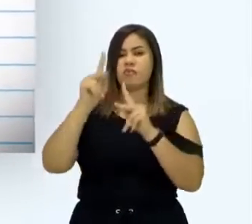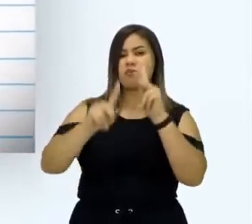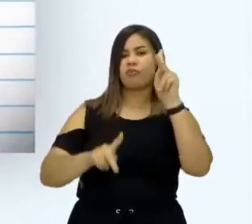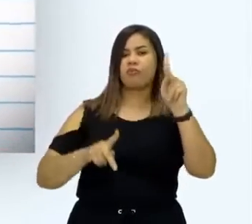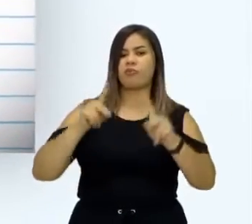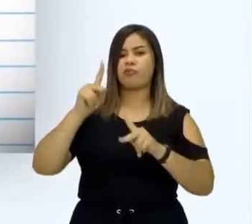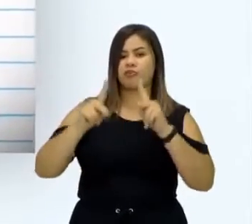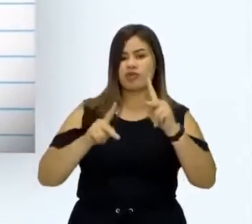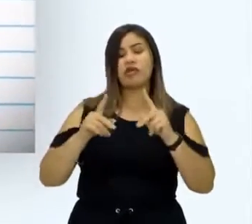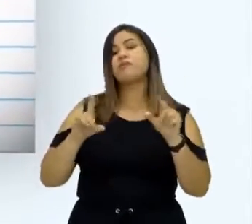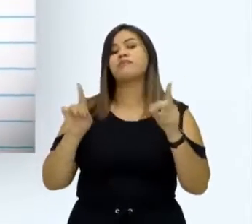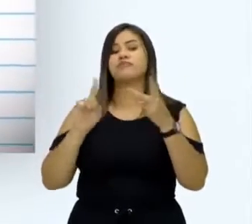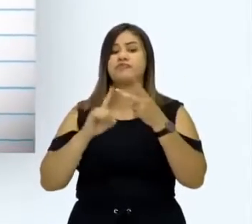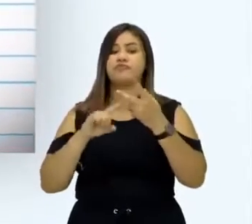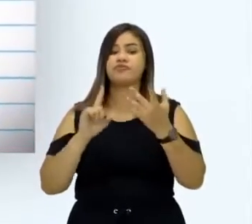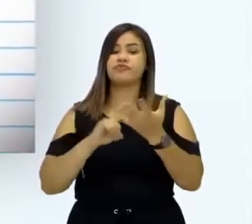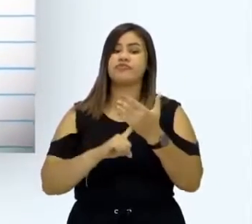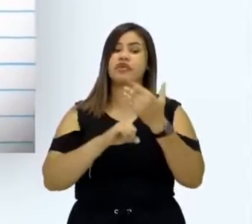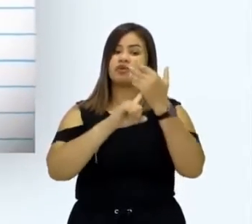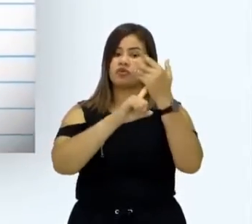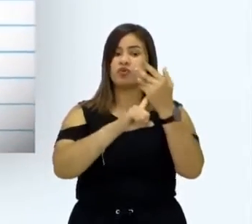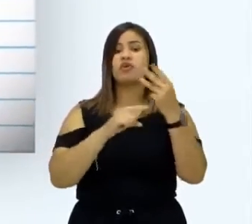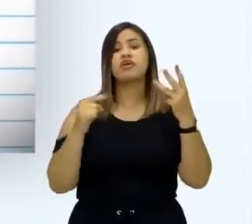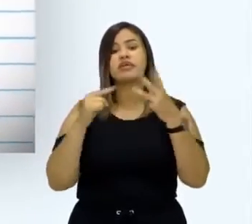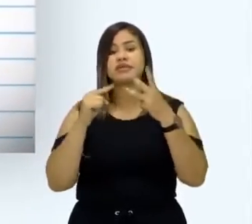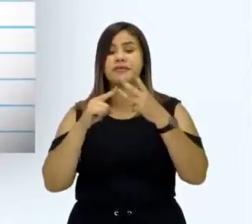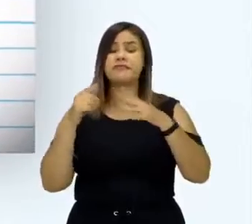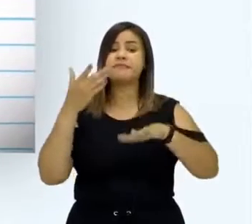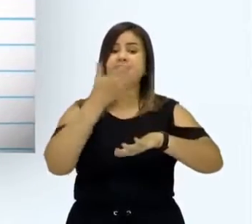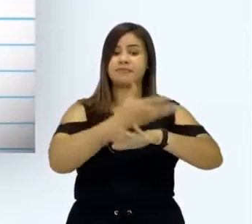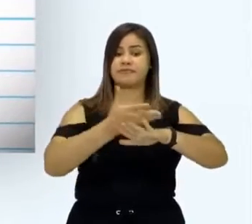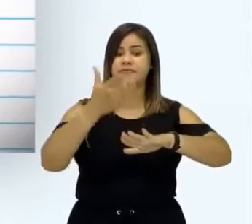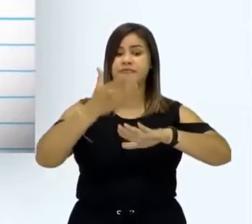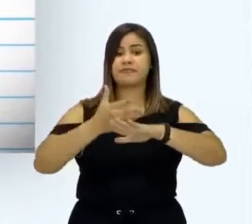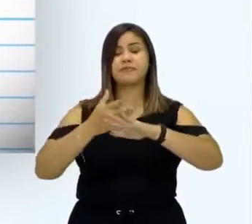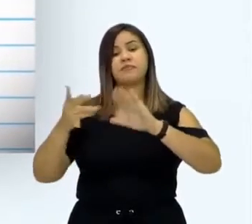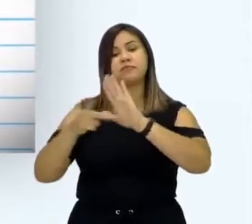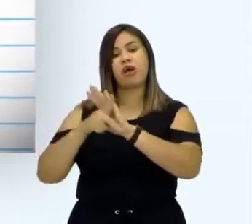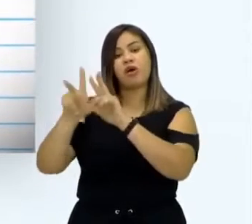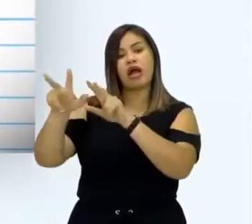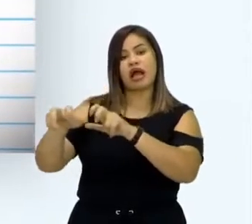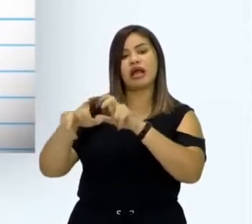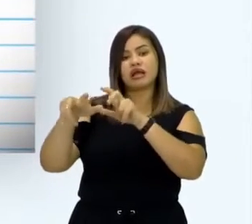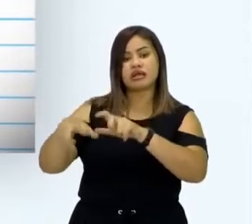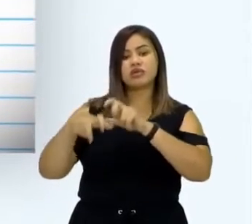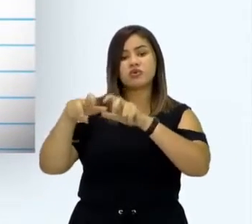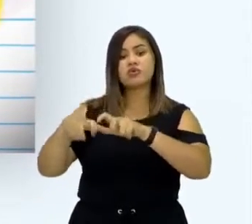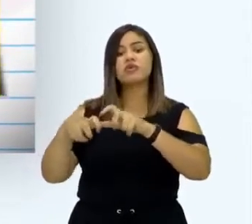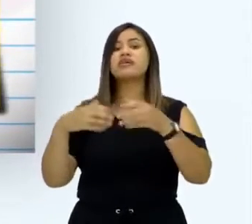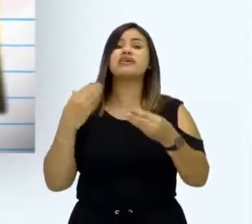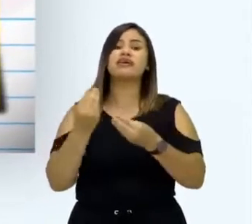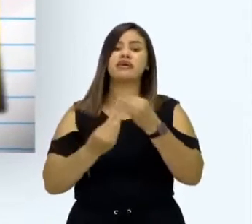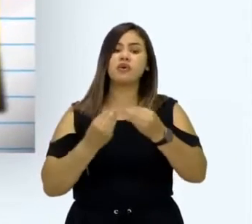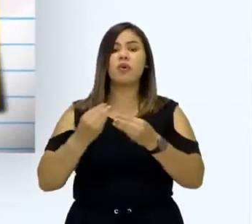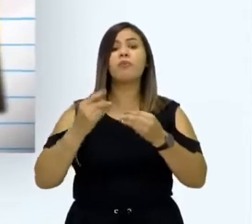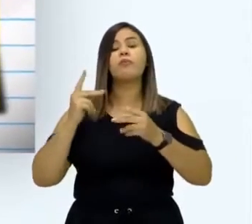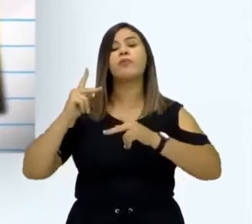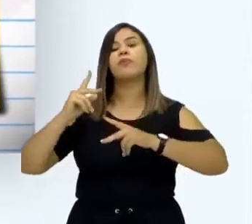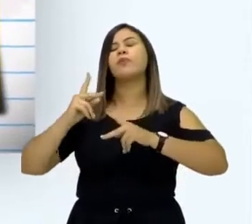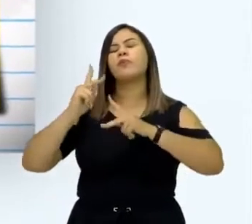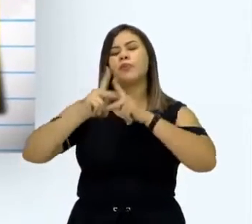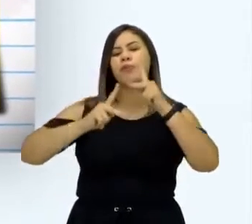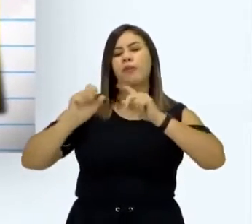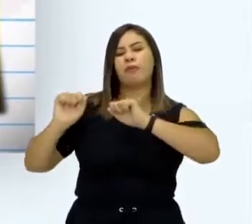populacional, ao desenvolvimento tecnológico e à necessidade de modernização da agricultura. Tudo isso resultou em grande concentração populacional em